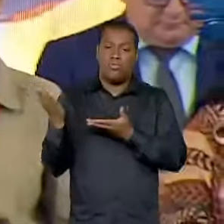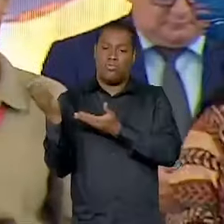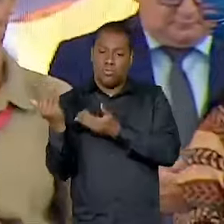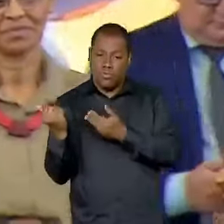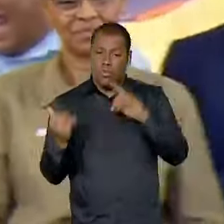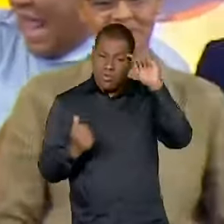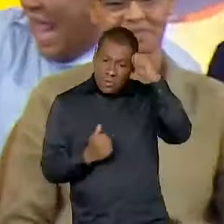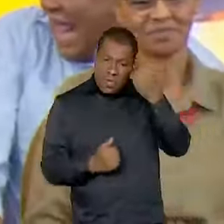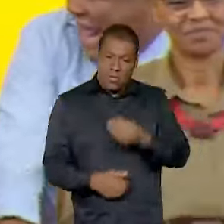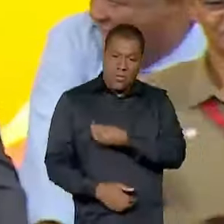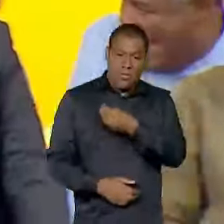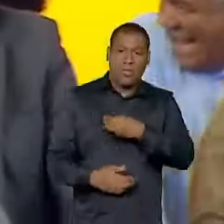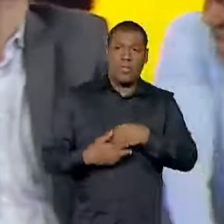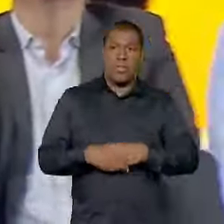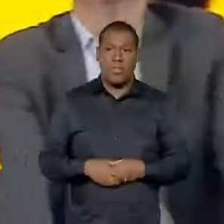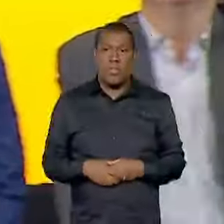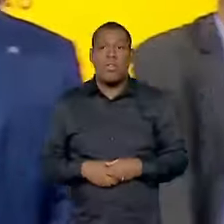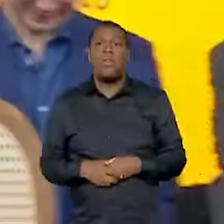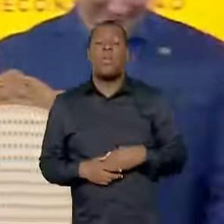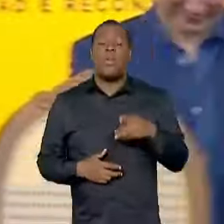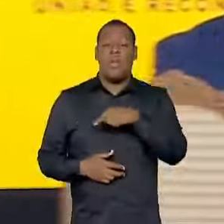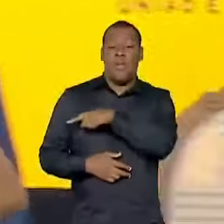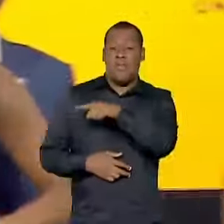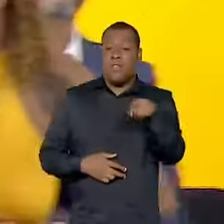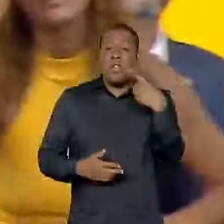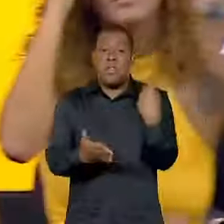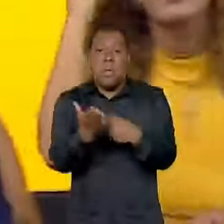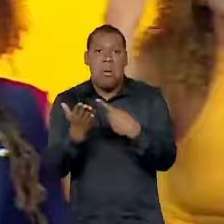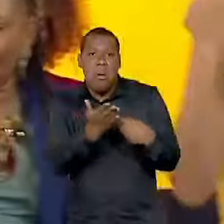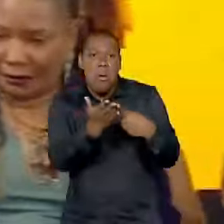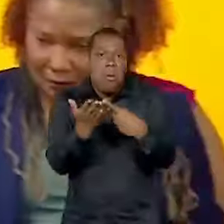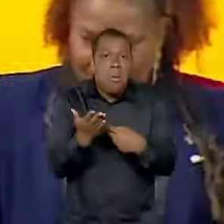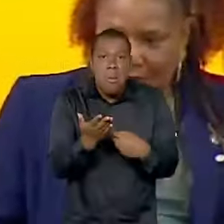Quando vocês se reunirem para fazer crítica ao governo,